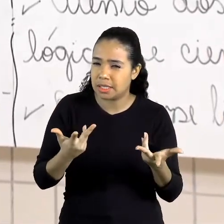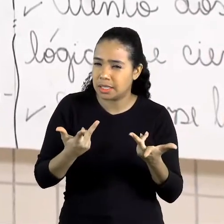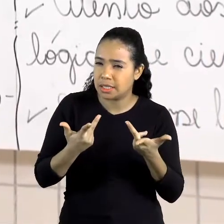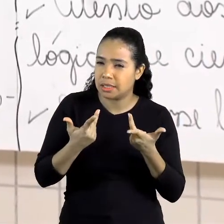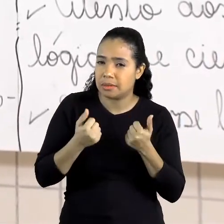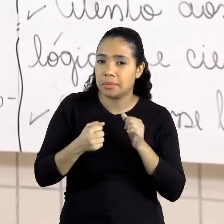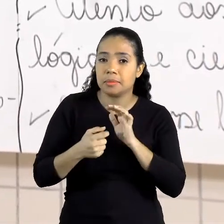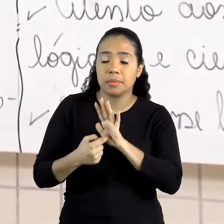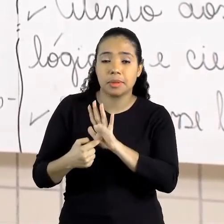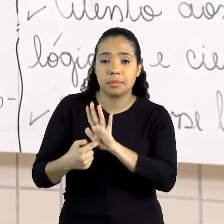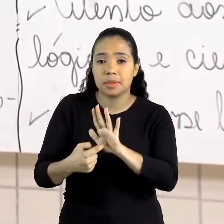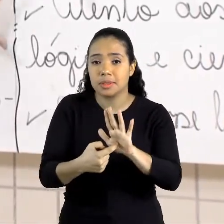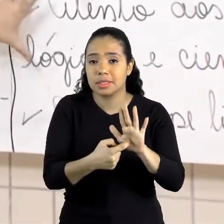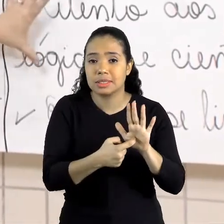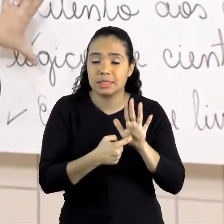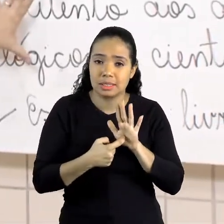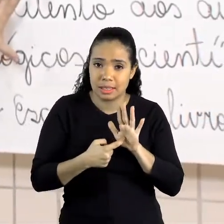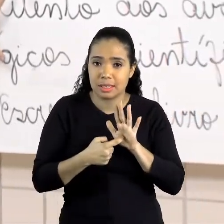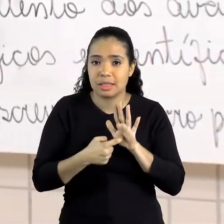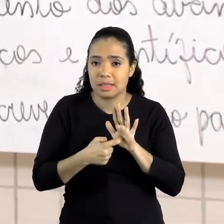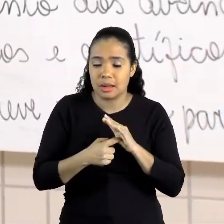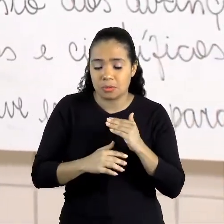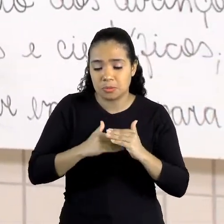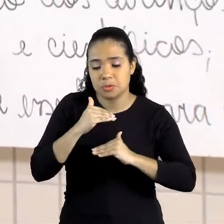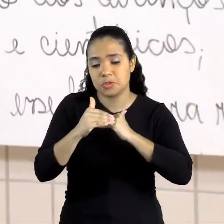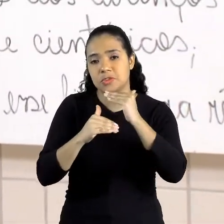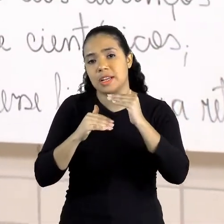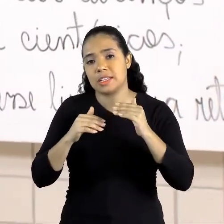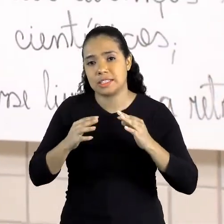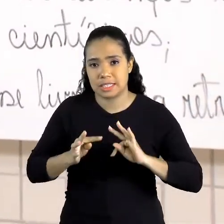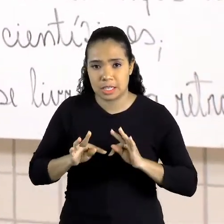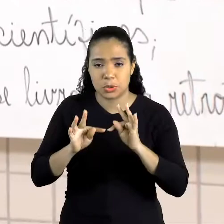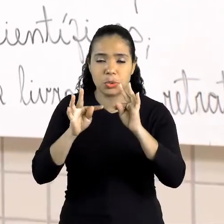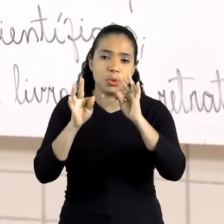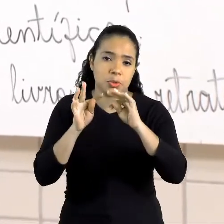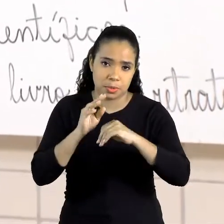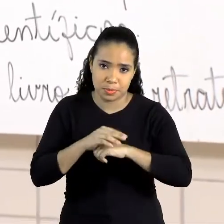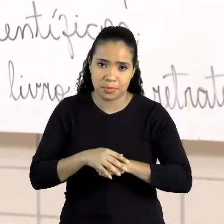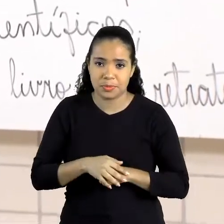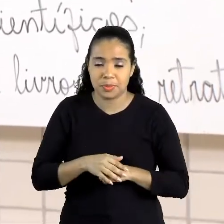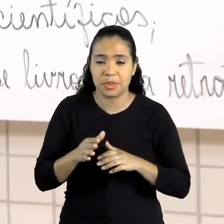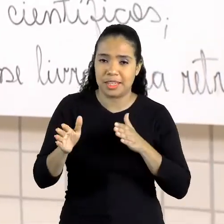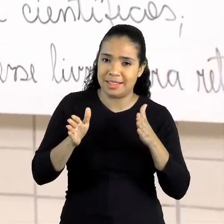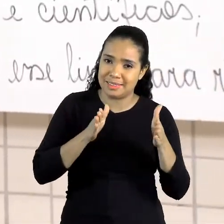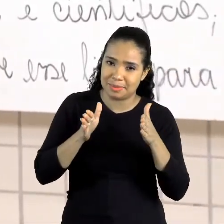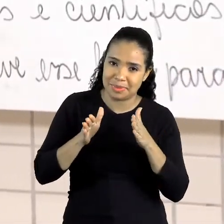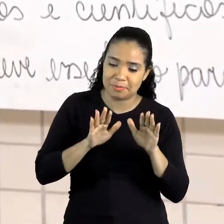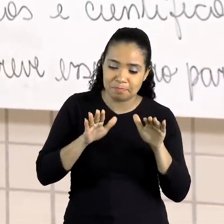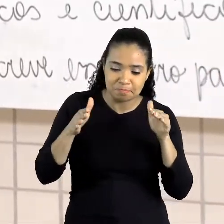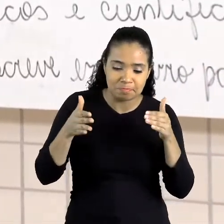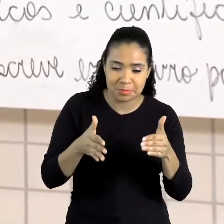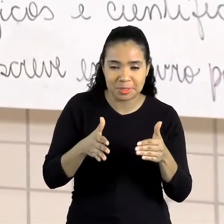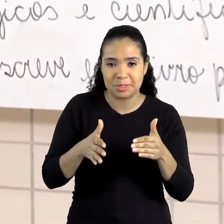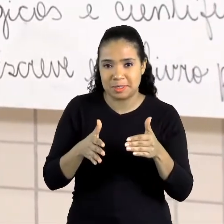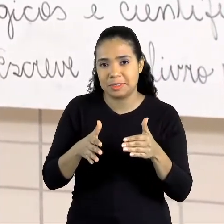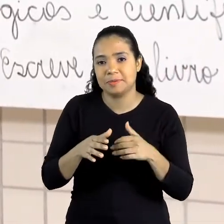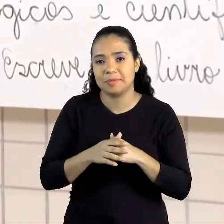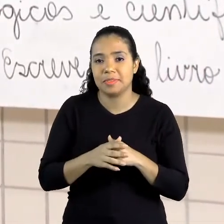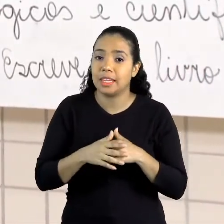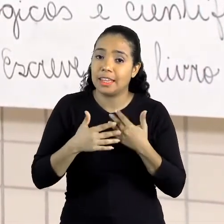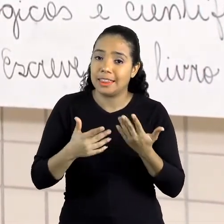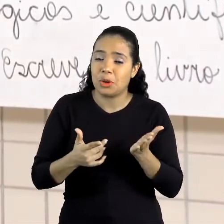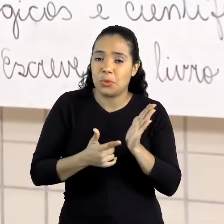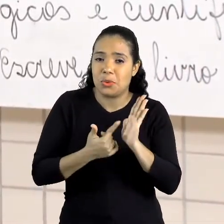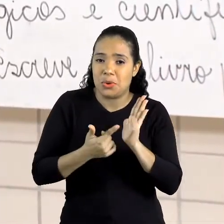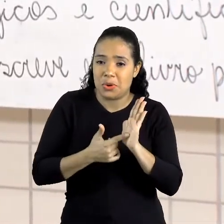para mostrar esses avanços dessa época específica. Então é um livro que é